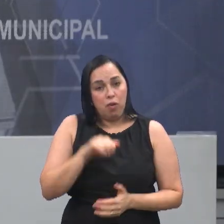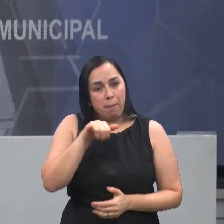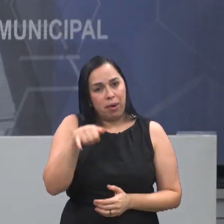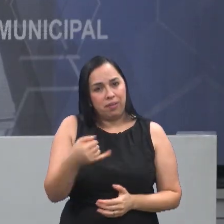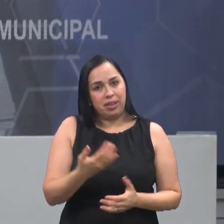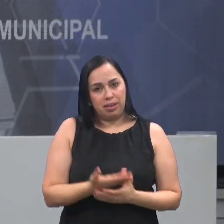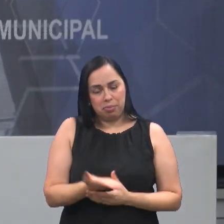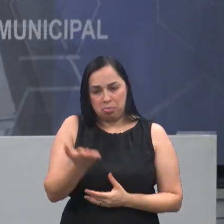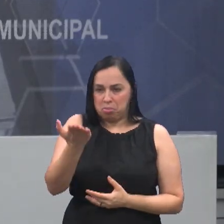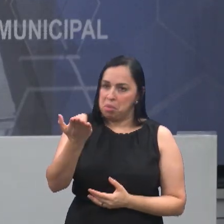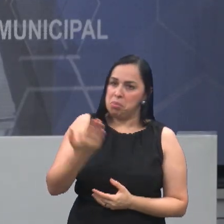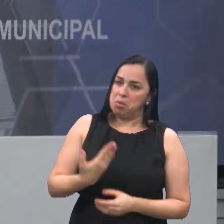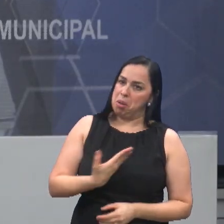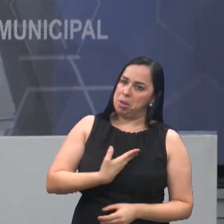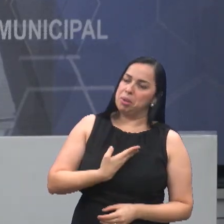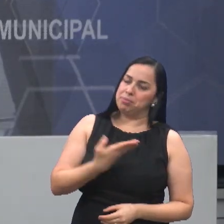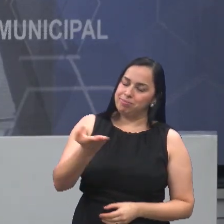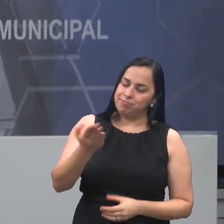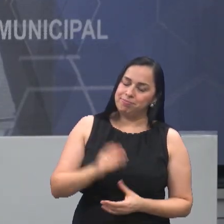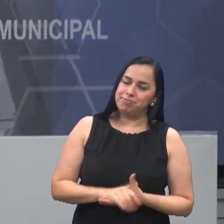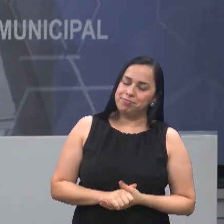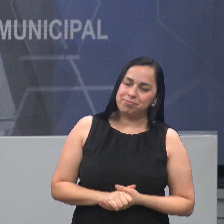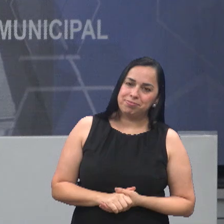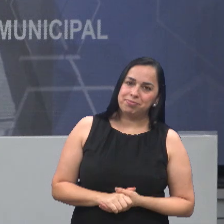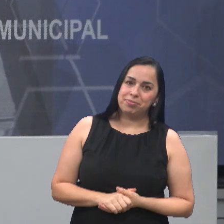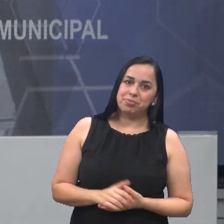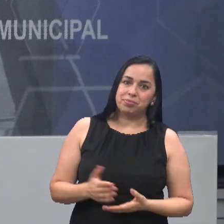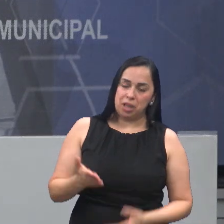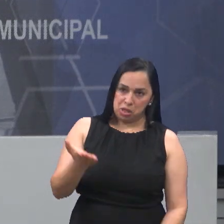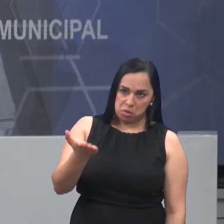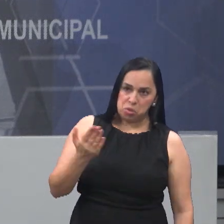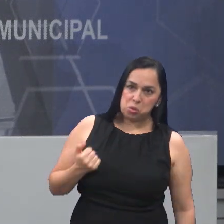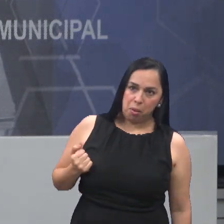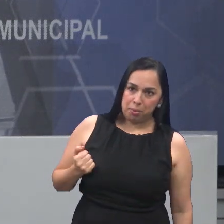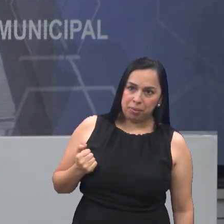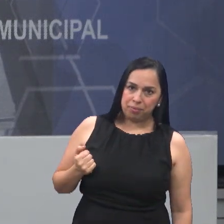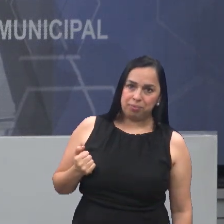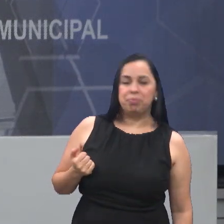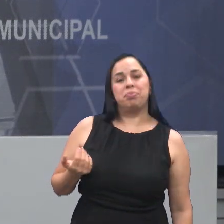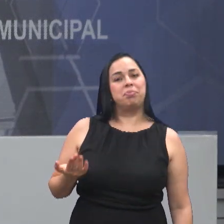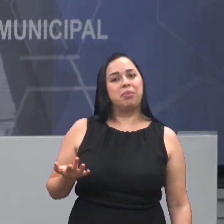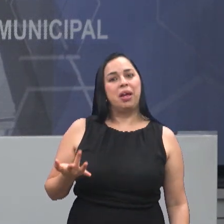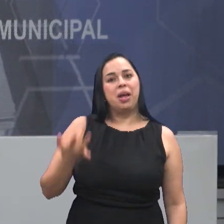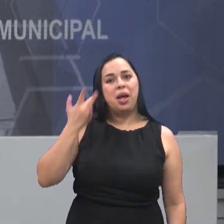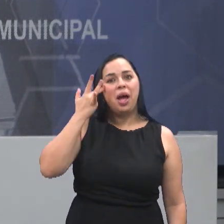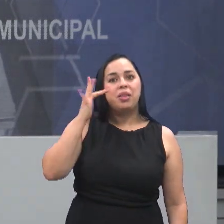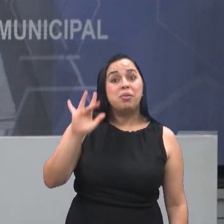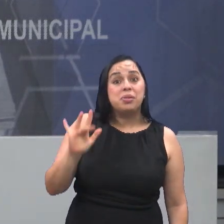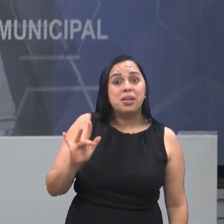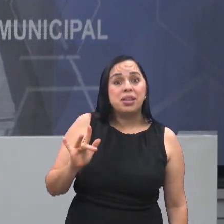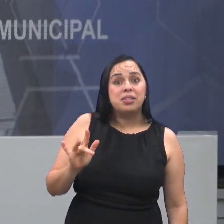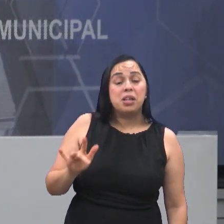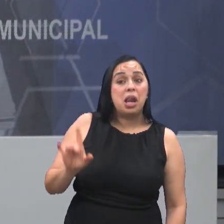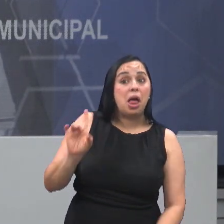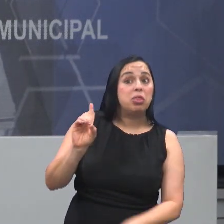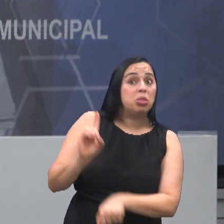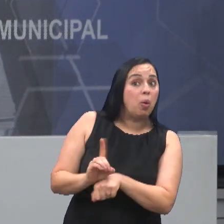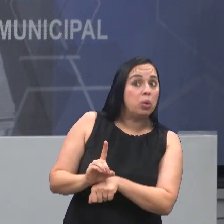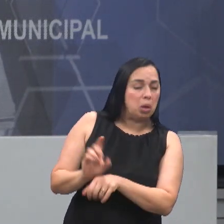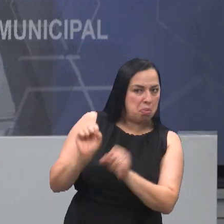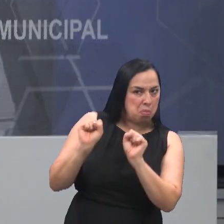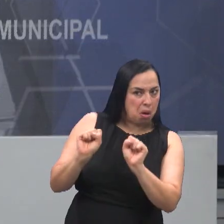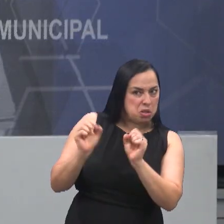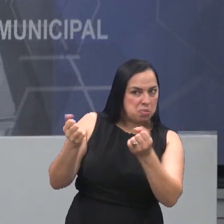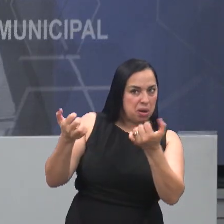para o meu colega parlamentar sobre o veículo de comunicação. Não sei se ele é proprietário, ele pode esclarecer para a